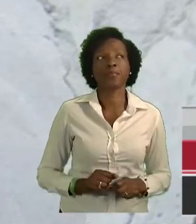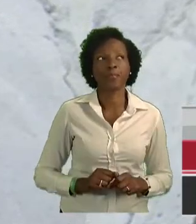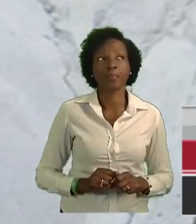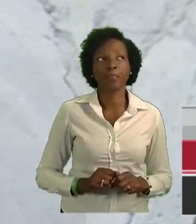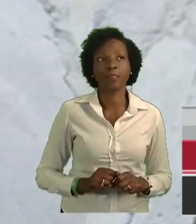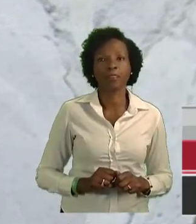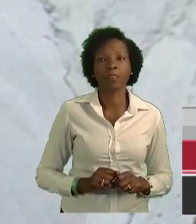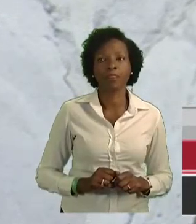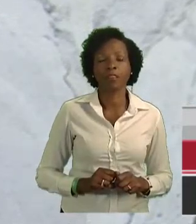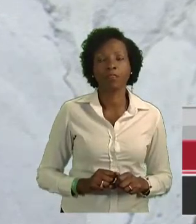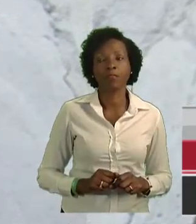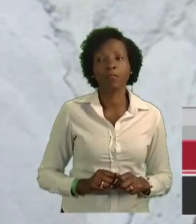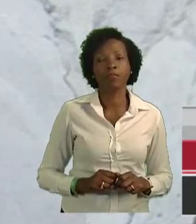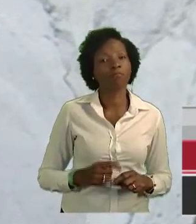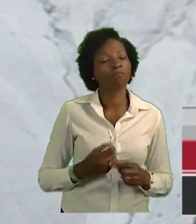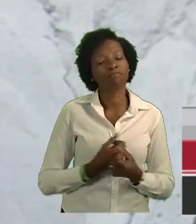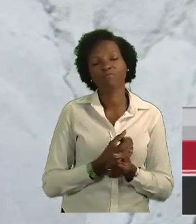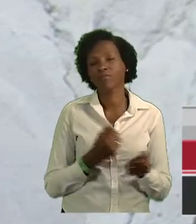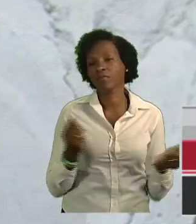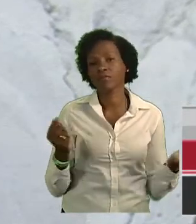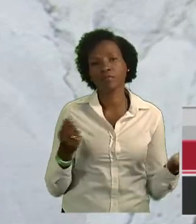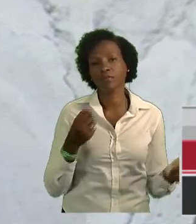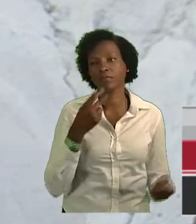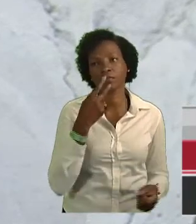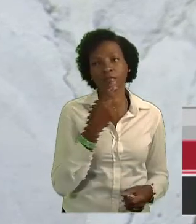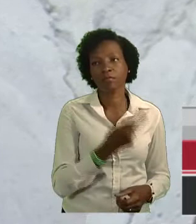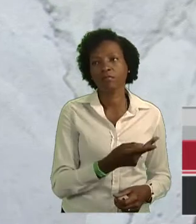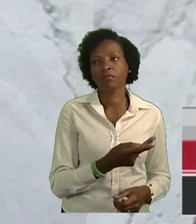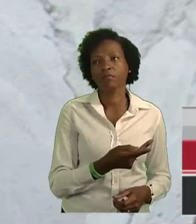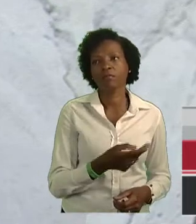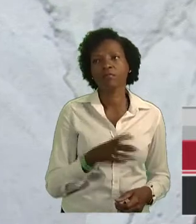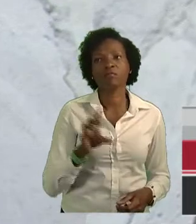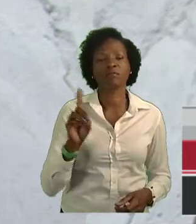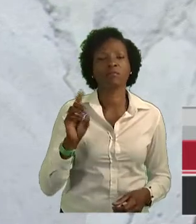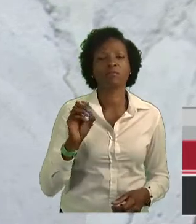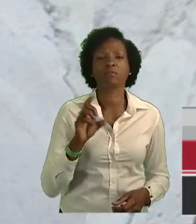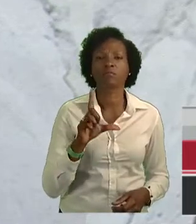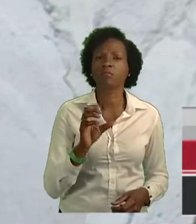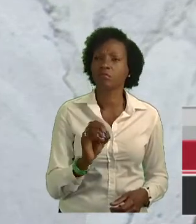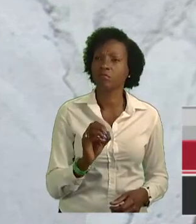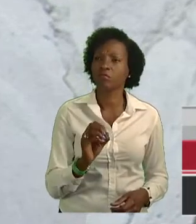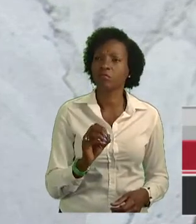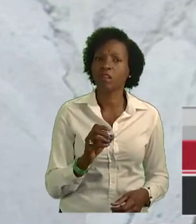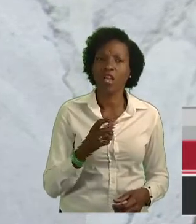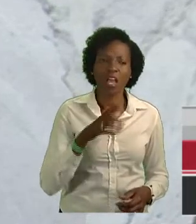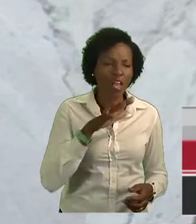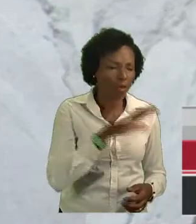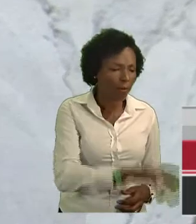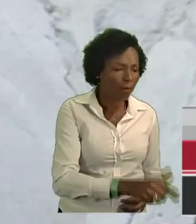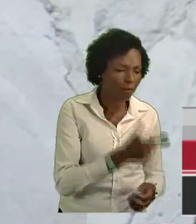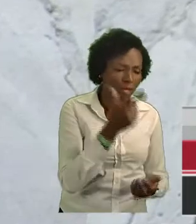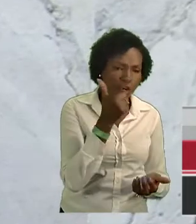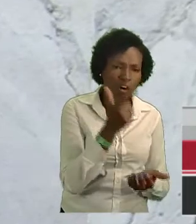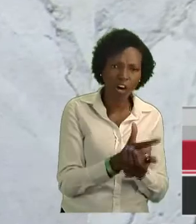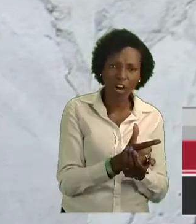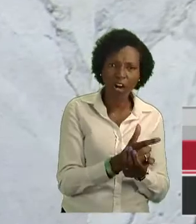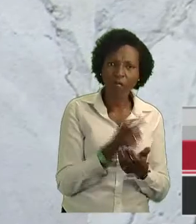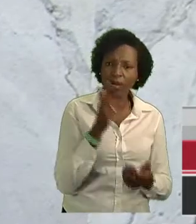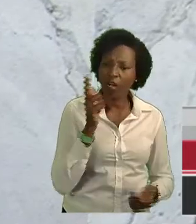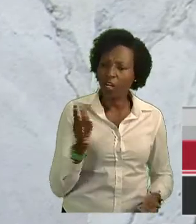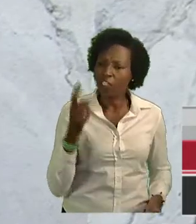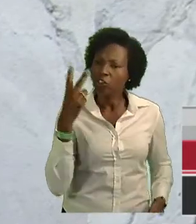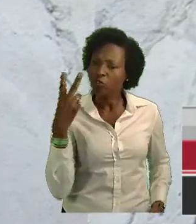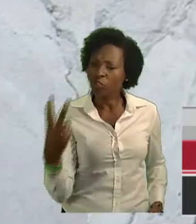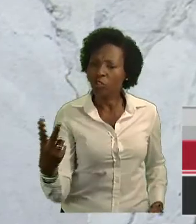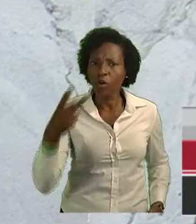contudo não é possível afirmar ter havido dolo na conduta como ele pega uma arma atirou em duas pessoas não a do low que há dolo